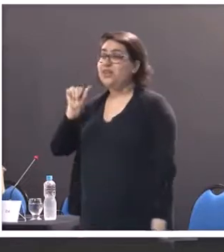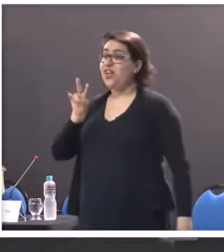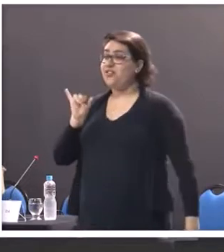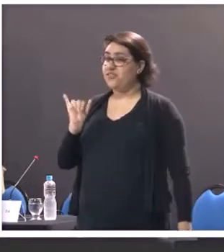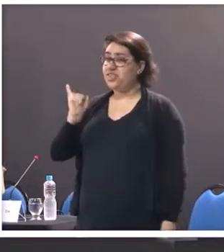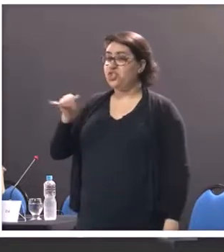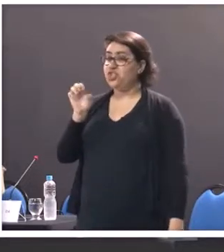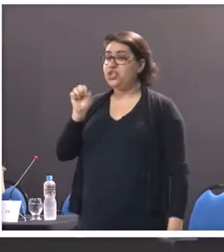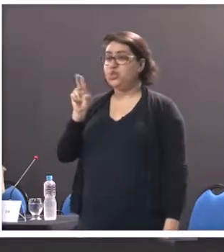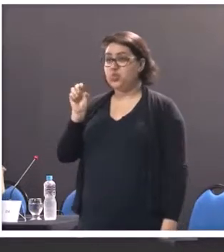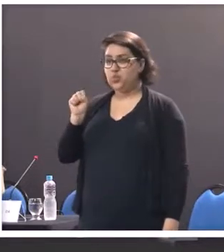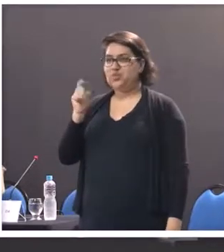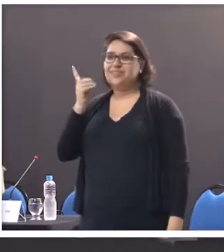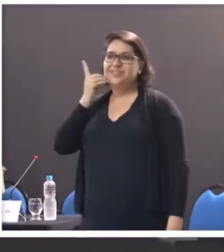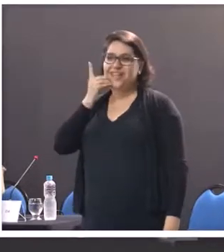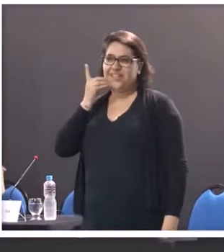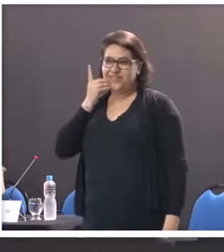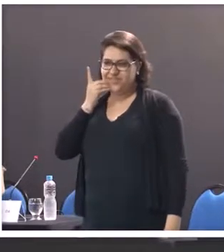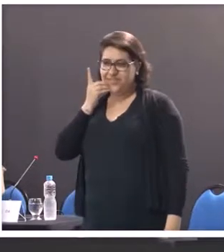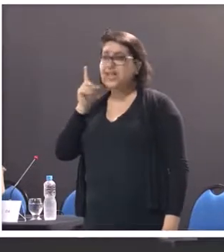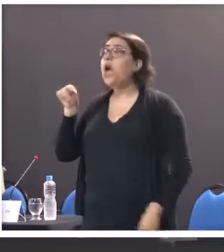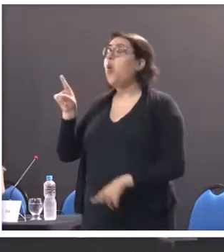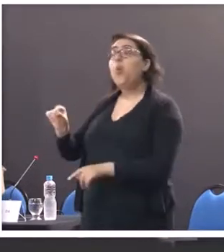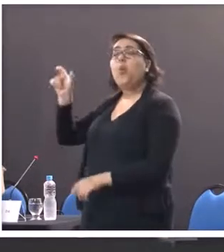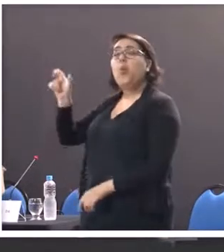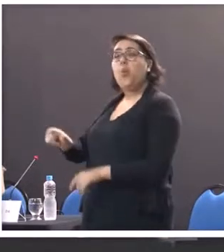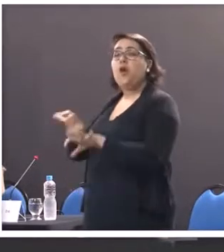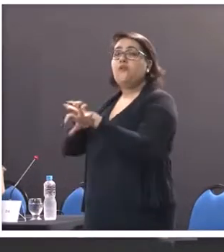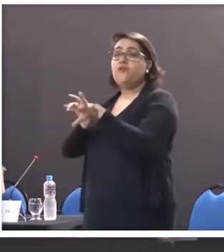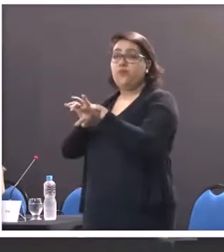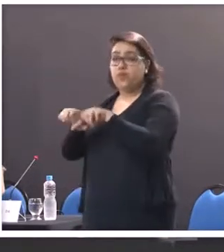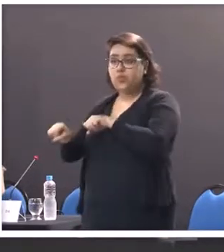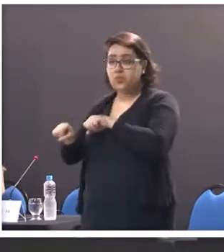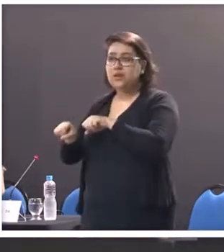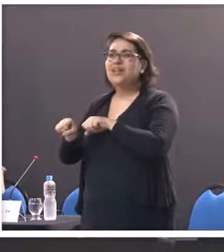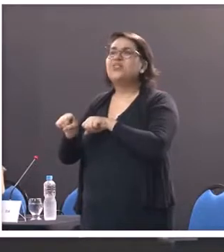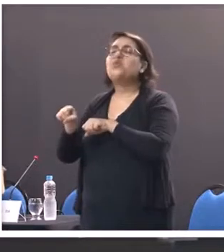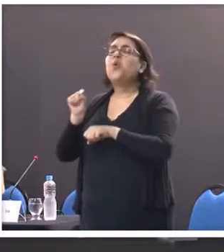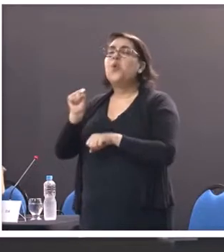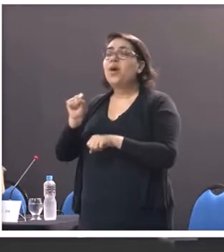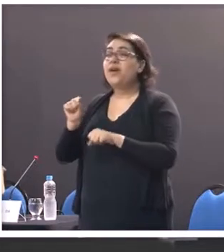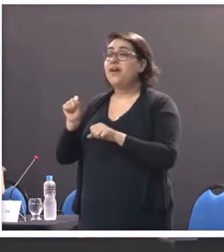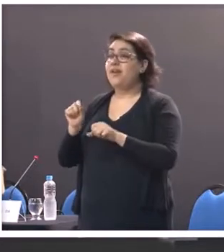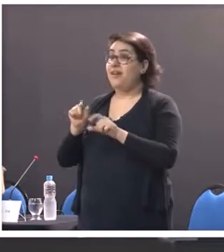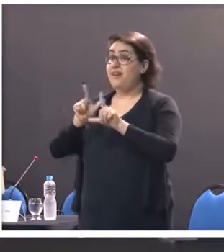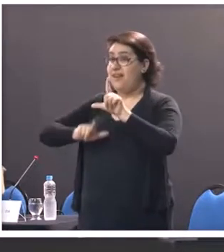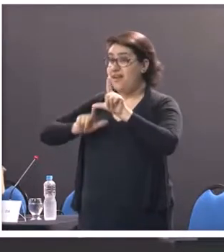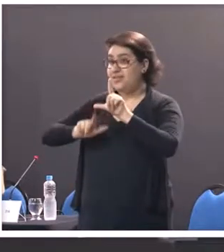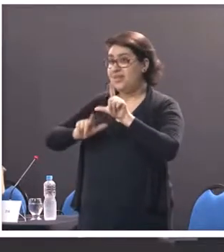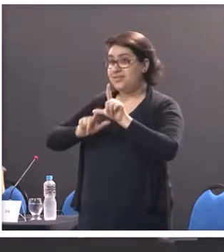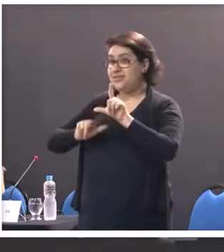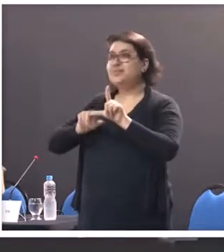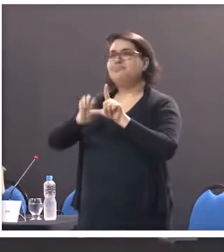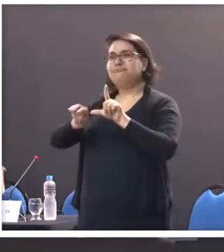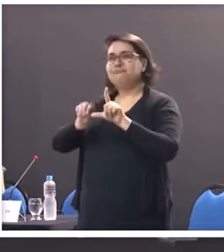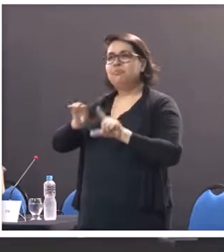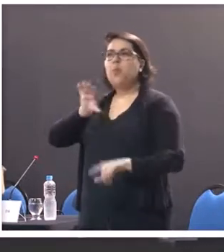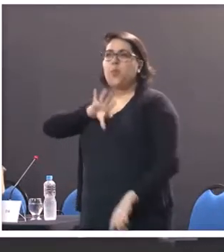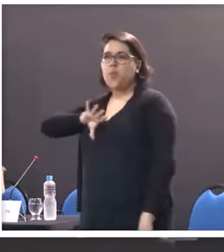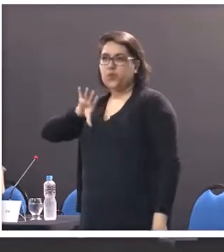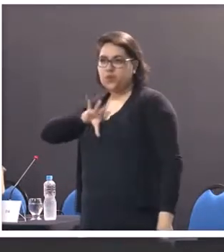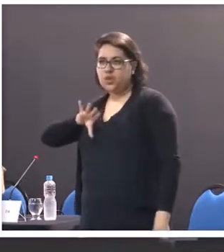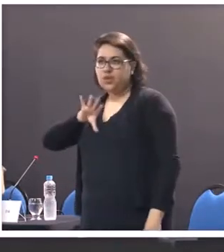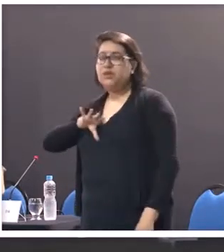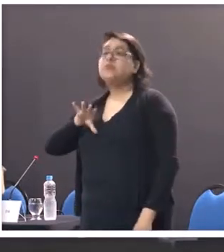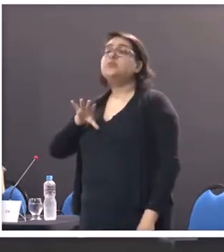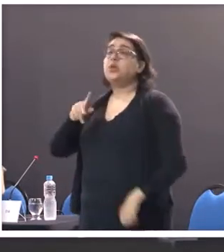Jesus. Ele é formado em licenciatura em Letras, Português, pós-graduado